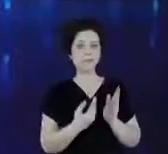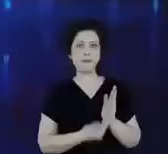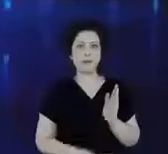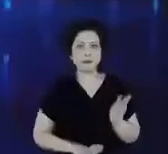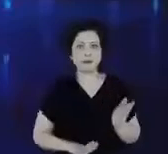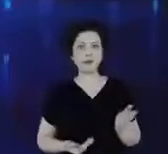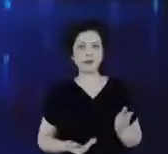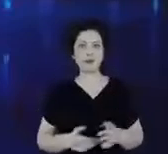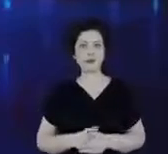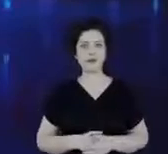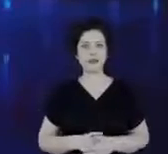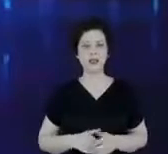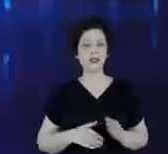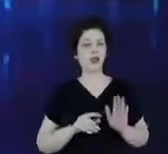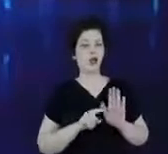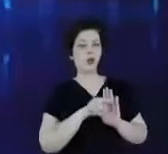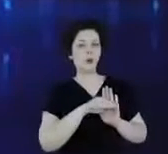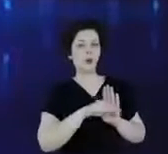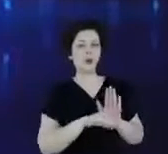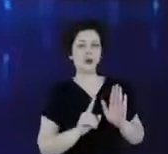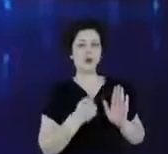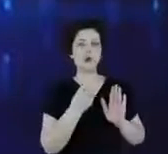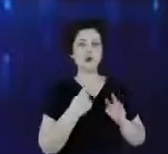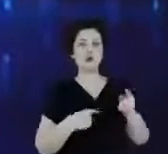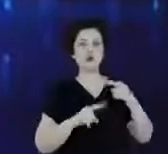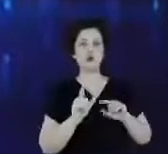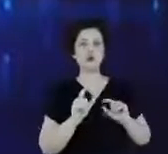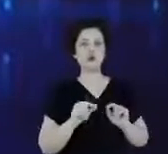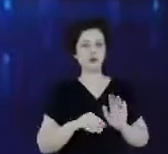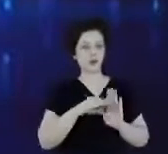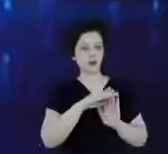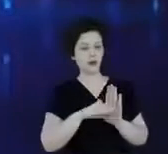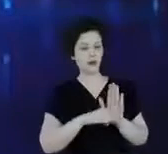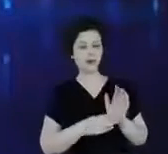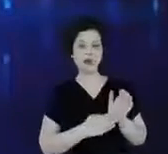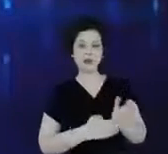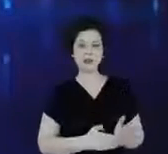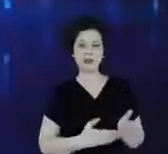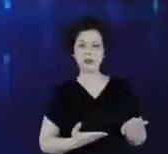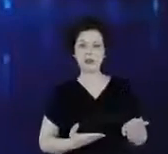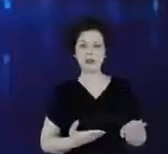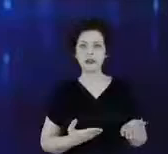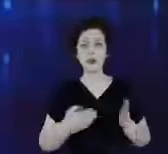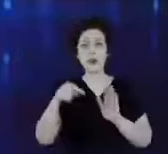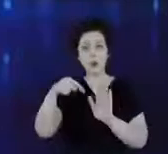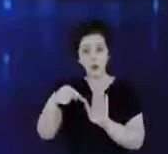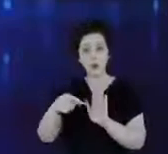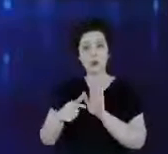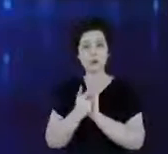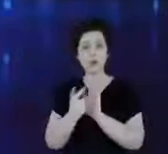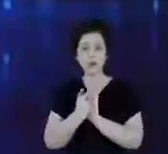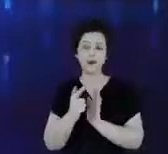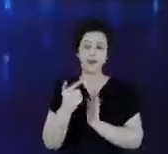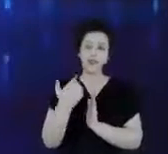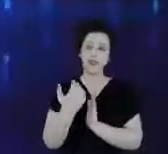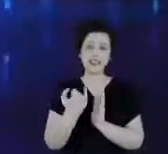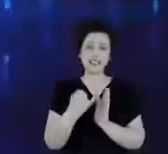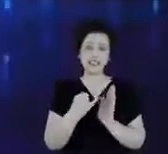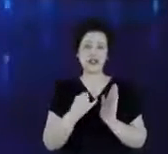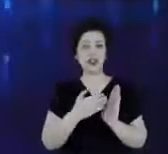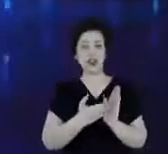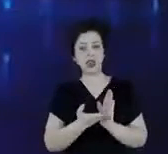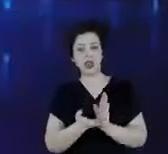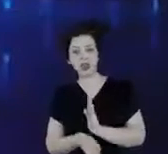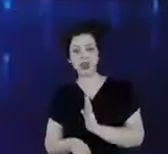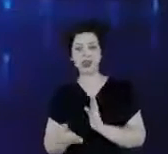pelo menos um sucesso a gente tem que é o de ter seguido o planejamento se a gente fugir dele nem esse